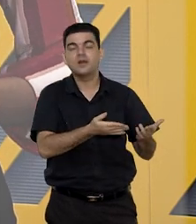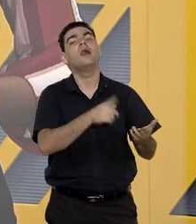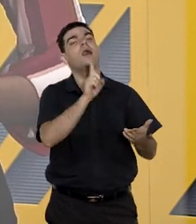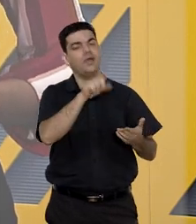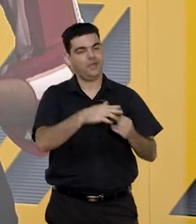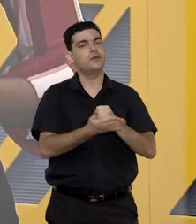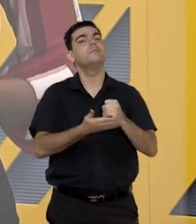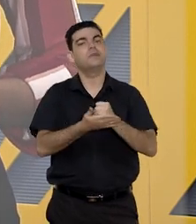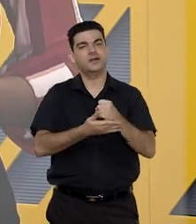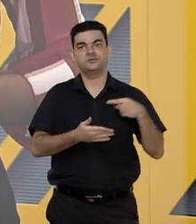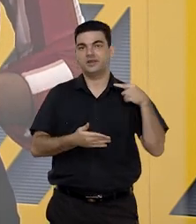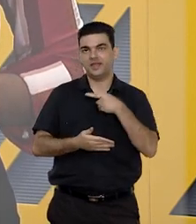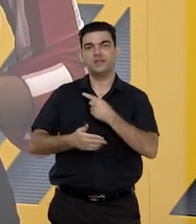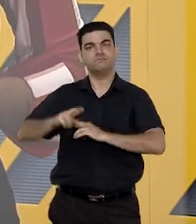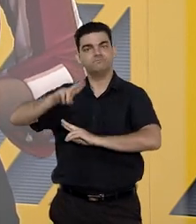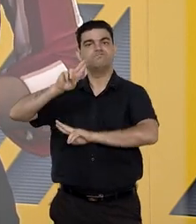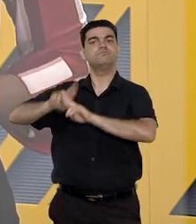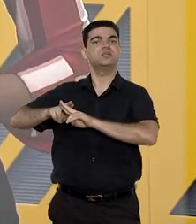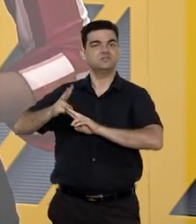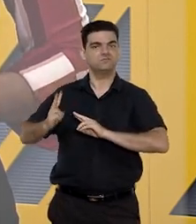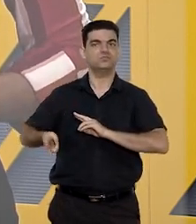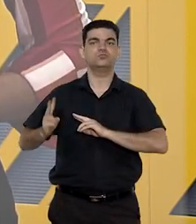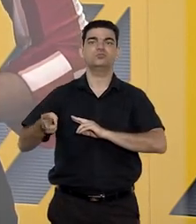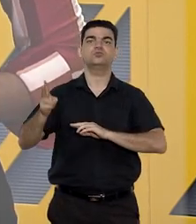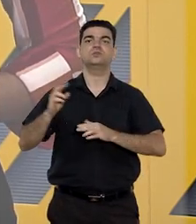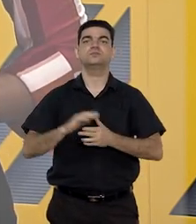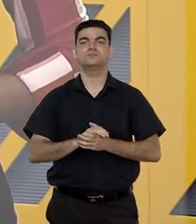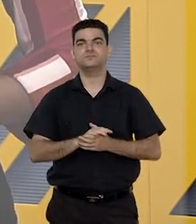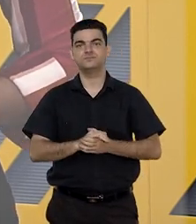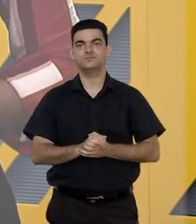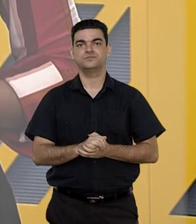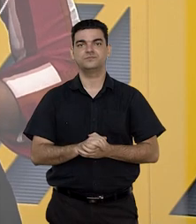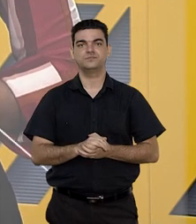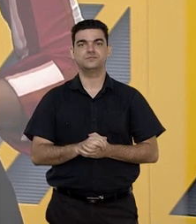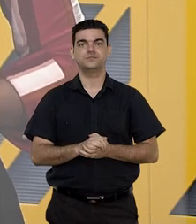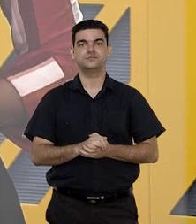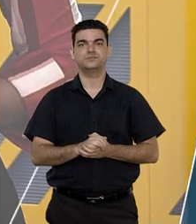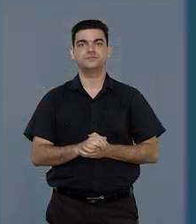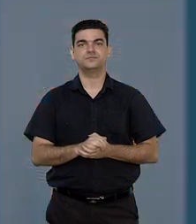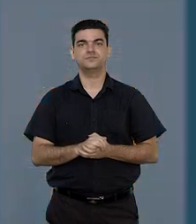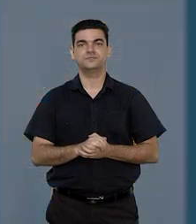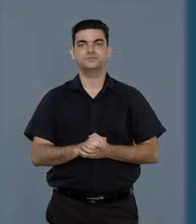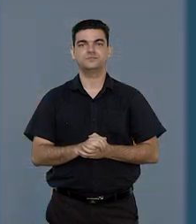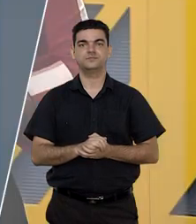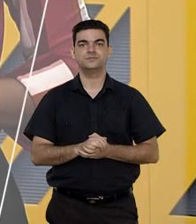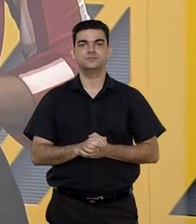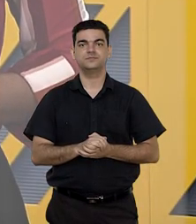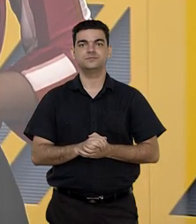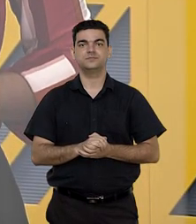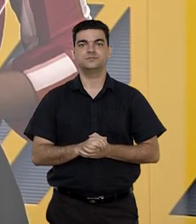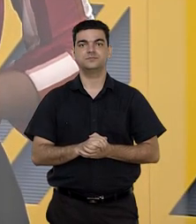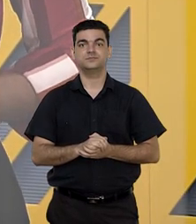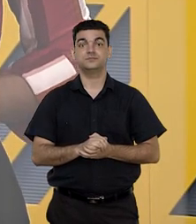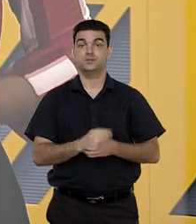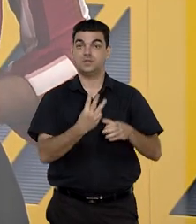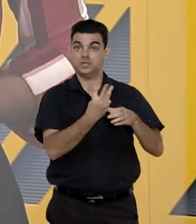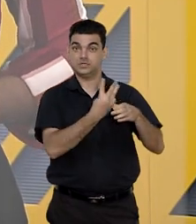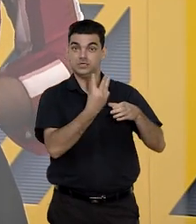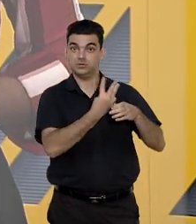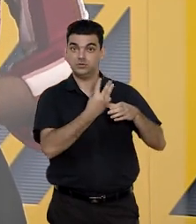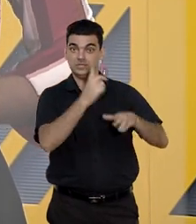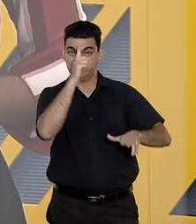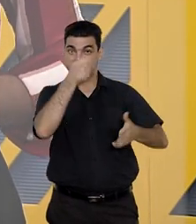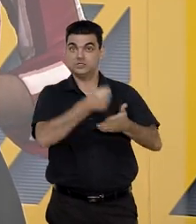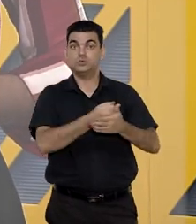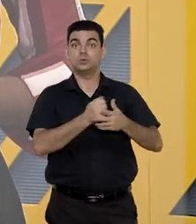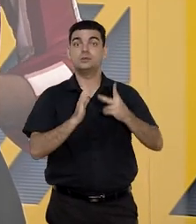é fundamento idôneo para justificar a não concessão da progressão especial. E a terceira turma